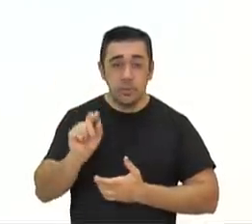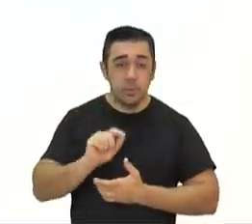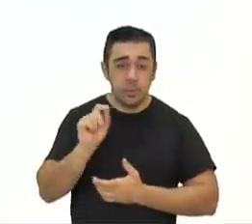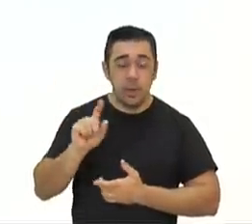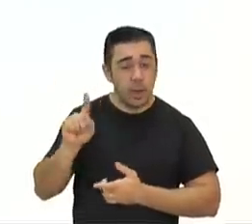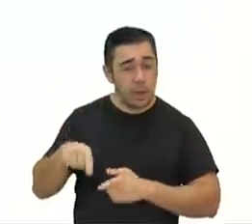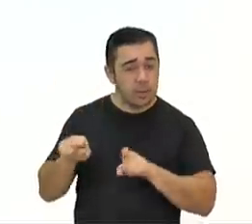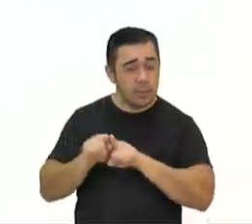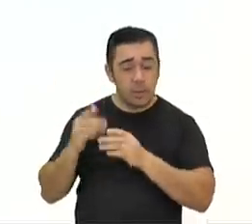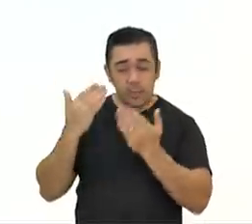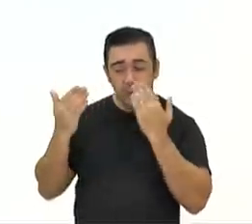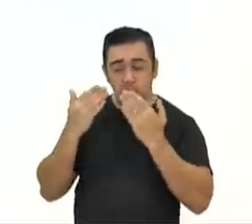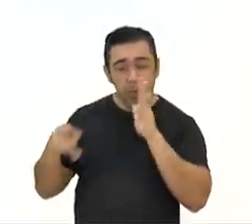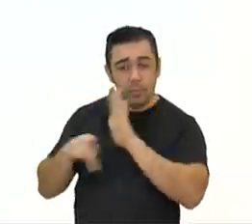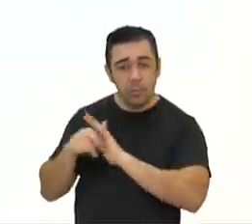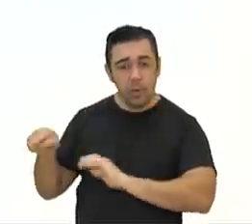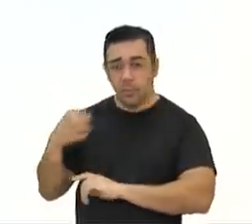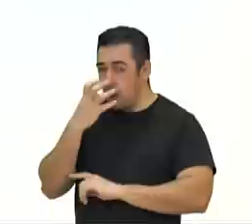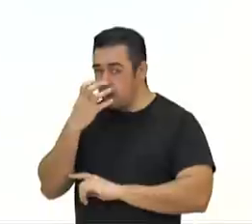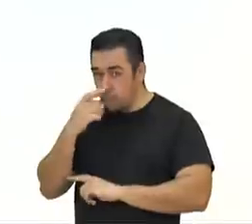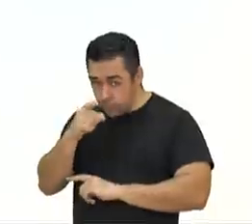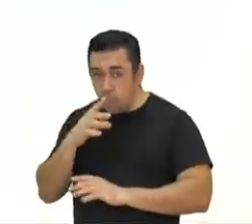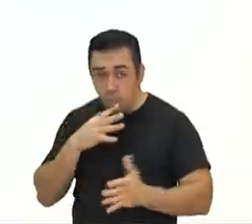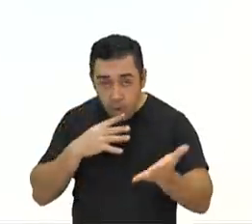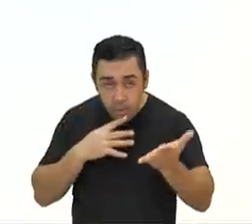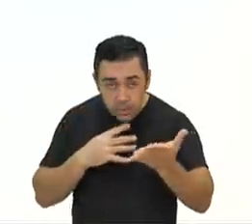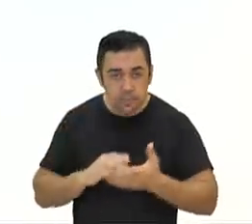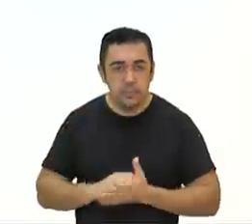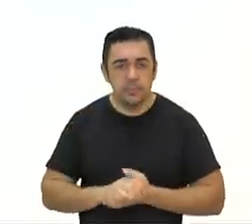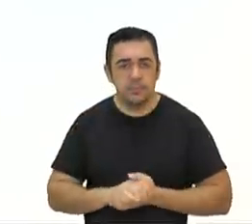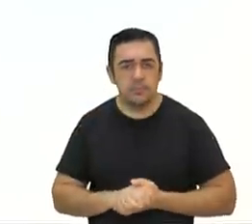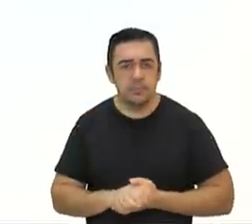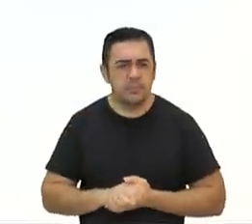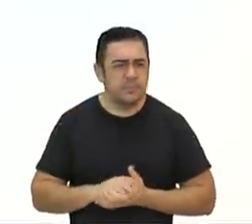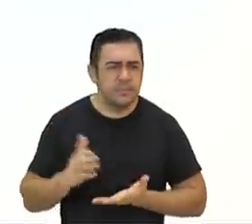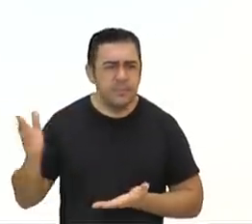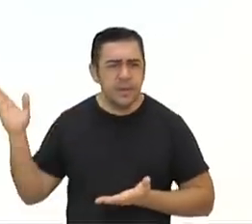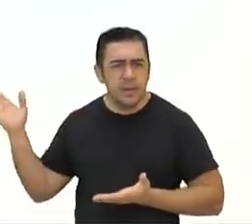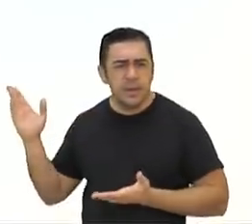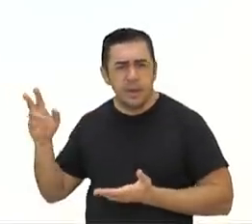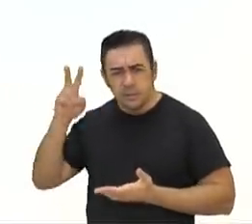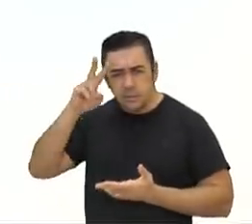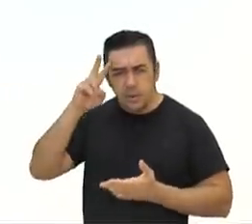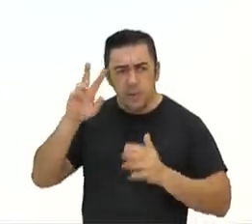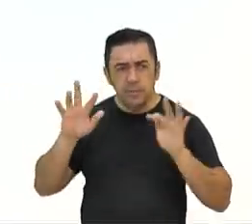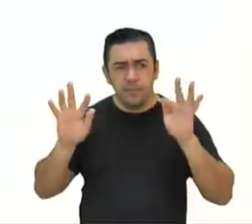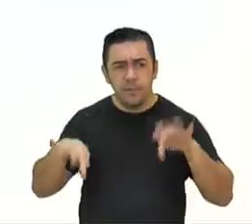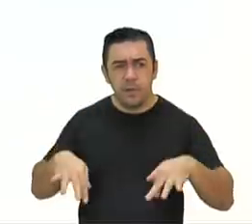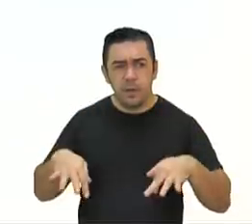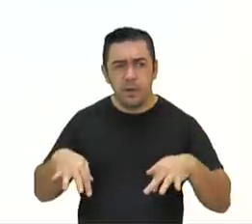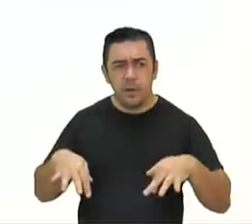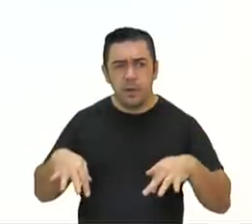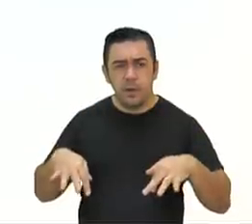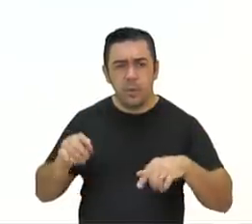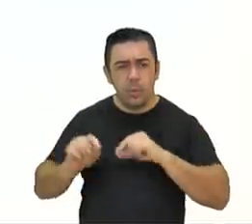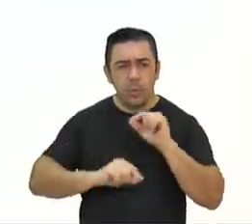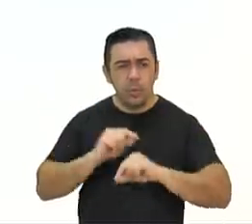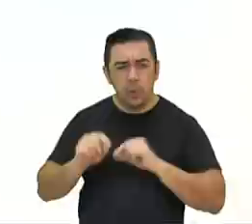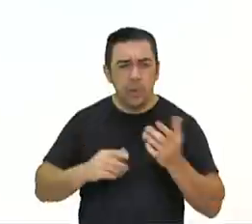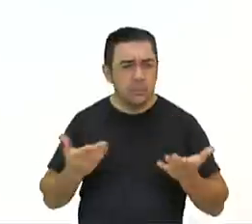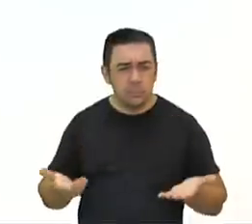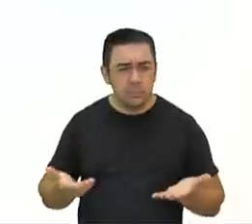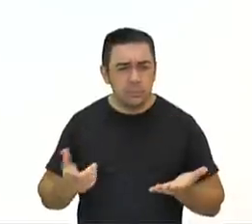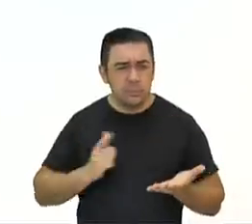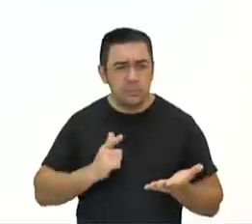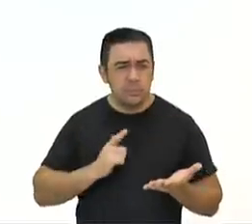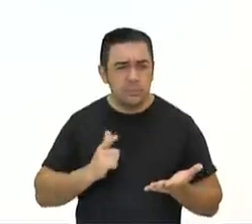psicanalista de cachorros. Alguém conhece um? Sobre esse desfecho agora, pessoal, a gente tem